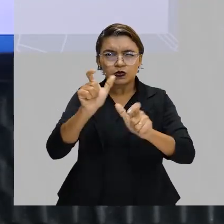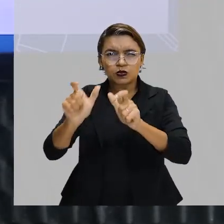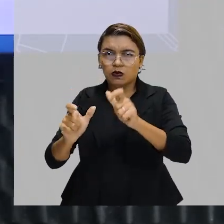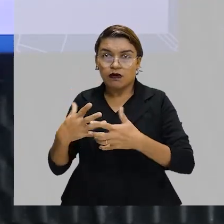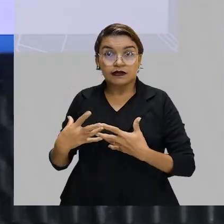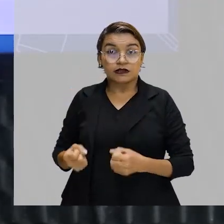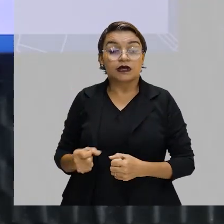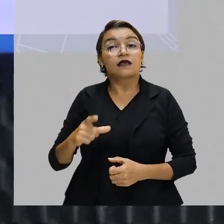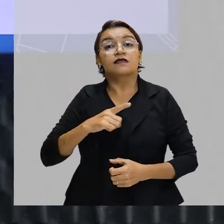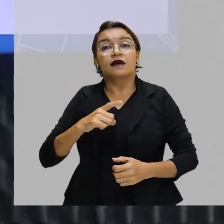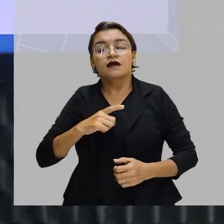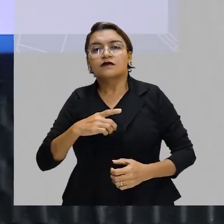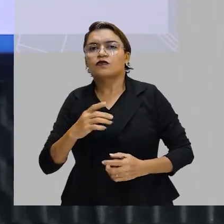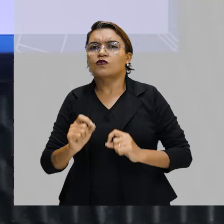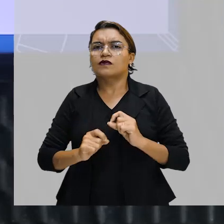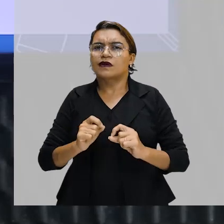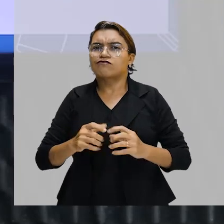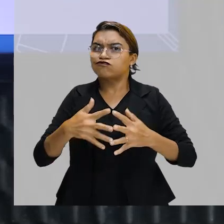foi uma coisa assim bem